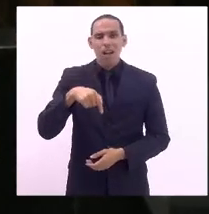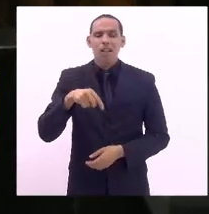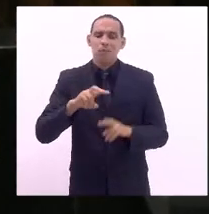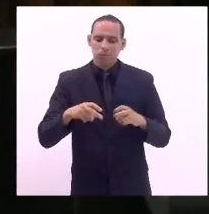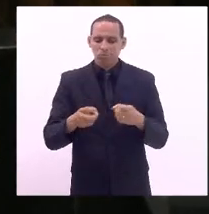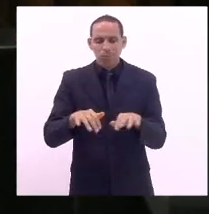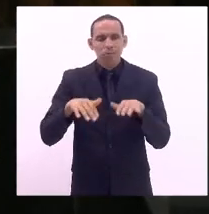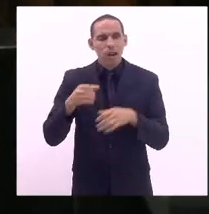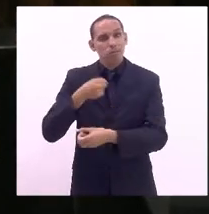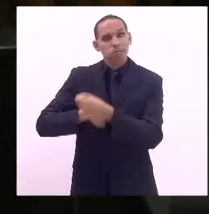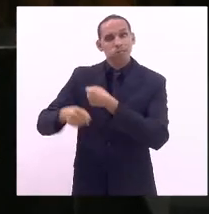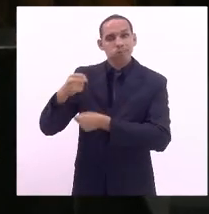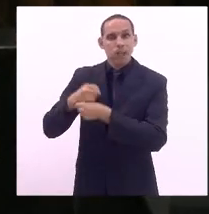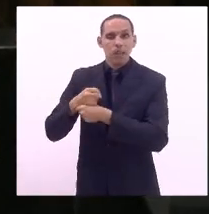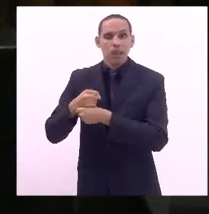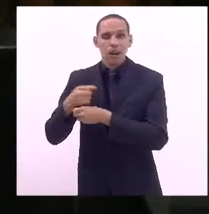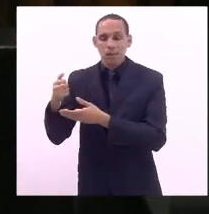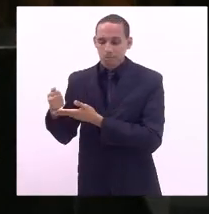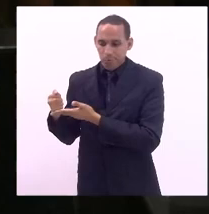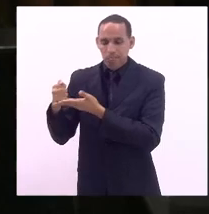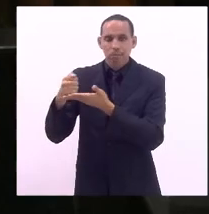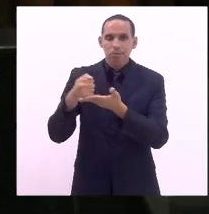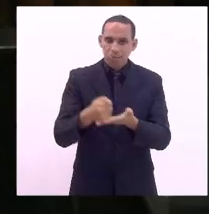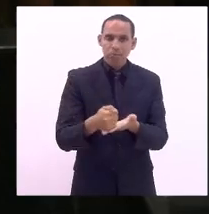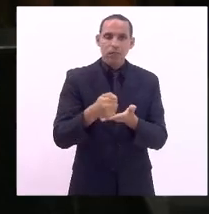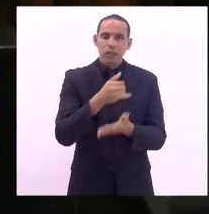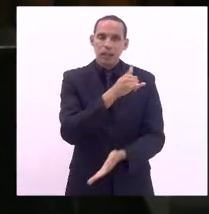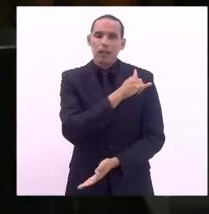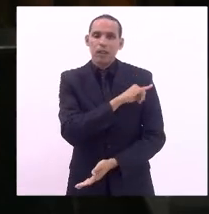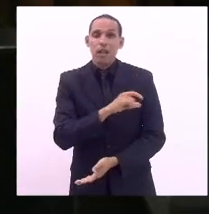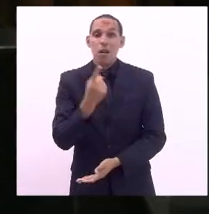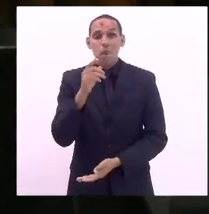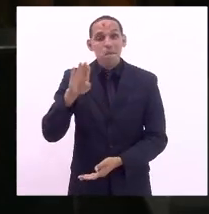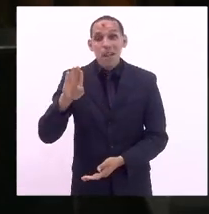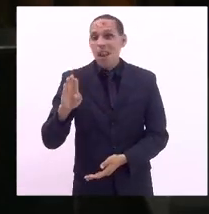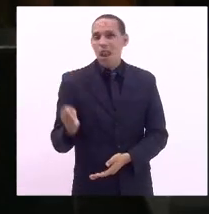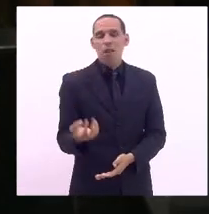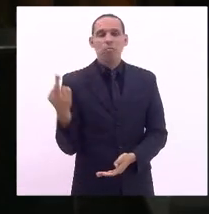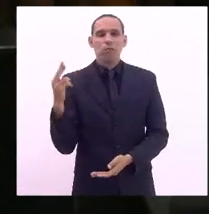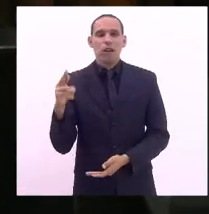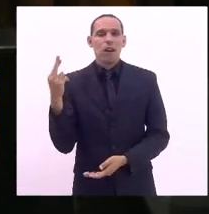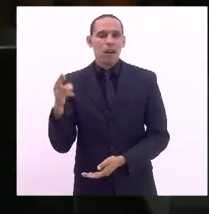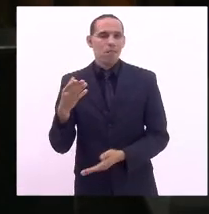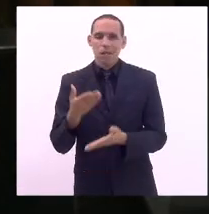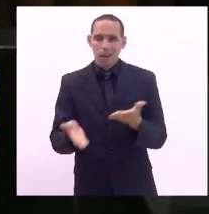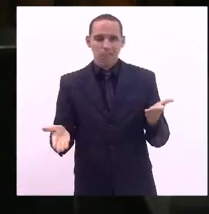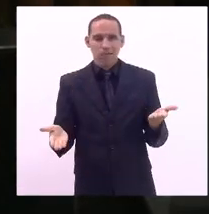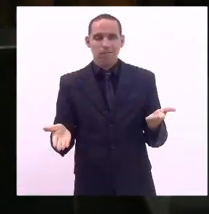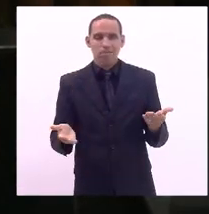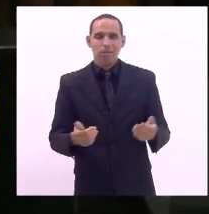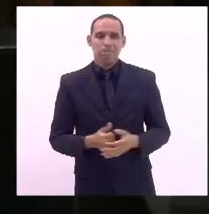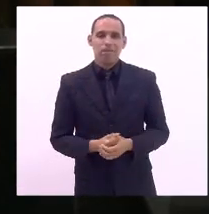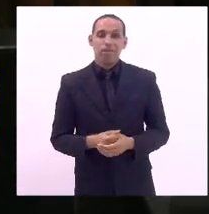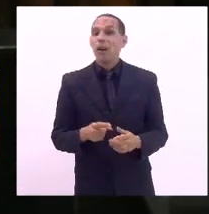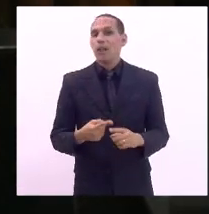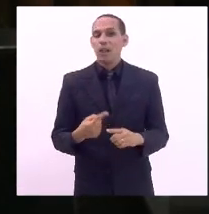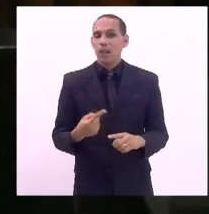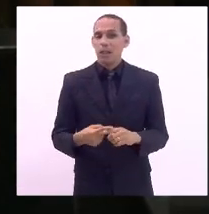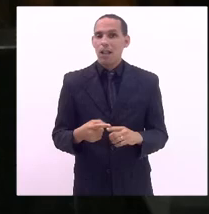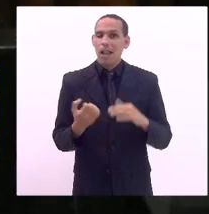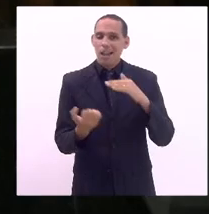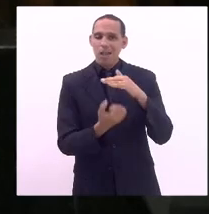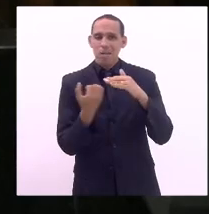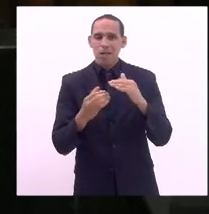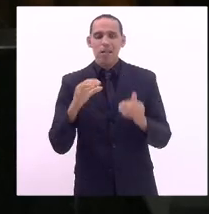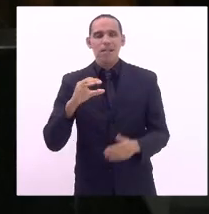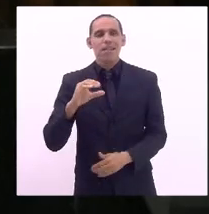passado, deixou de trazer para o Rio de Janeiro R$1 bilhão, tendo em vista que a empresa